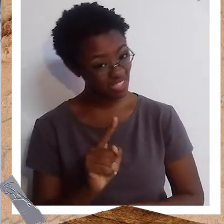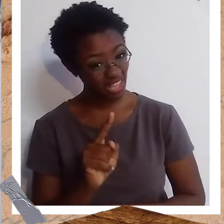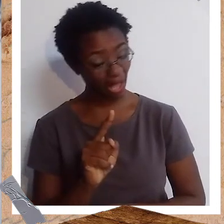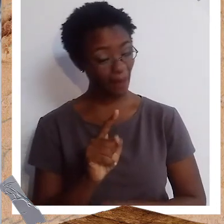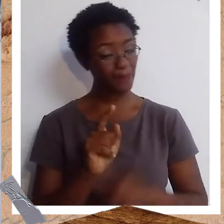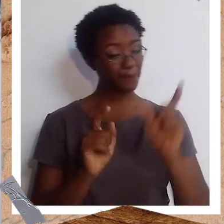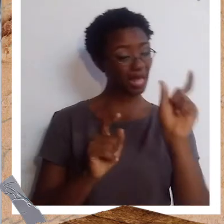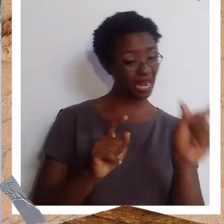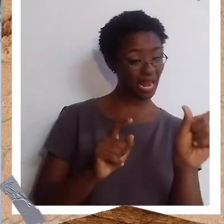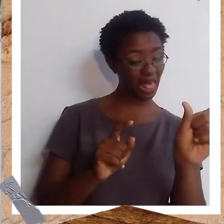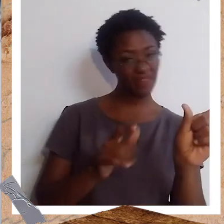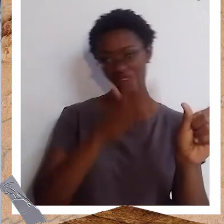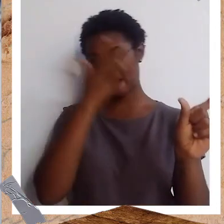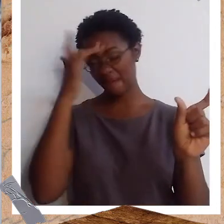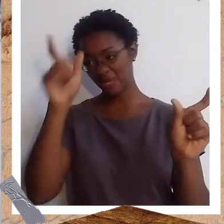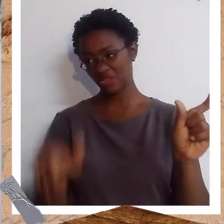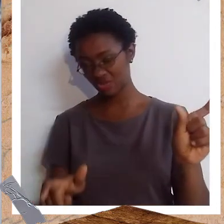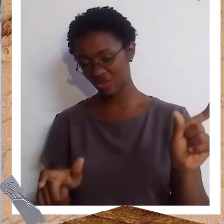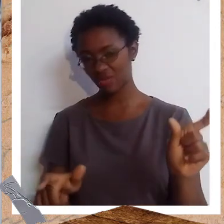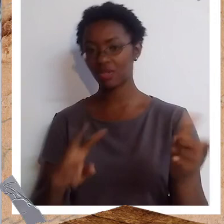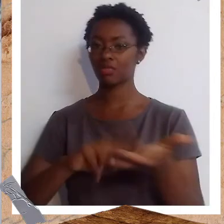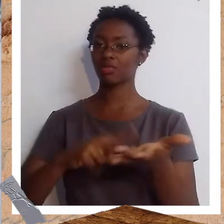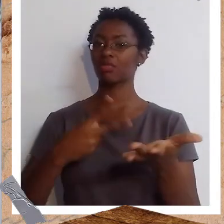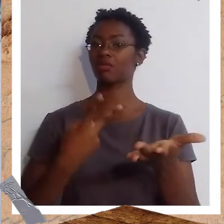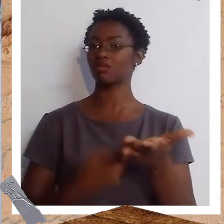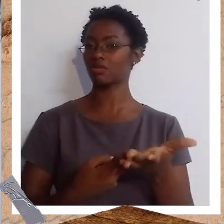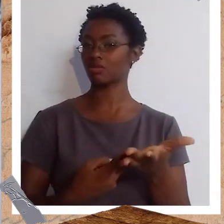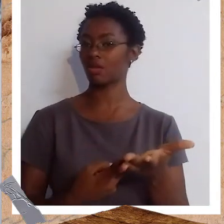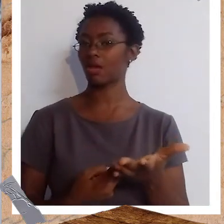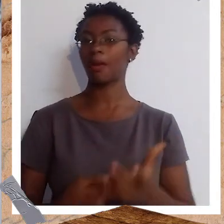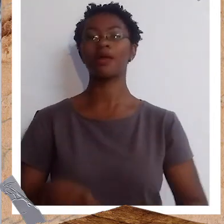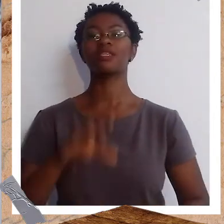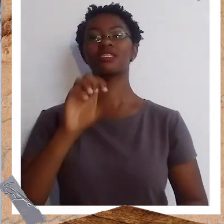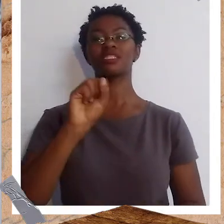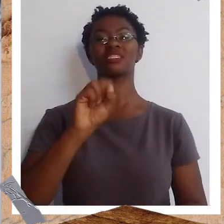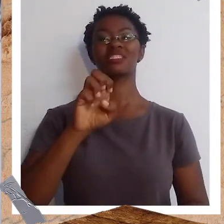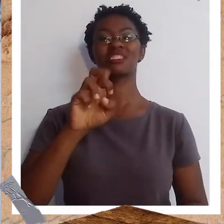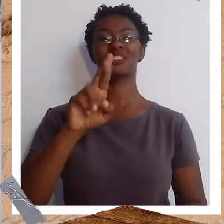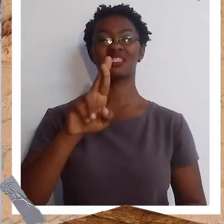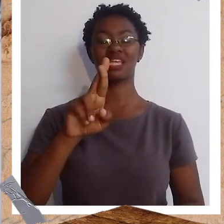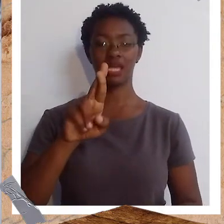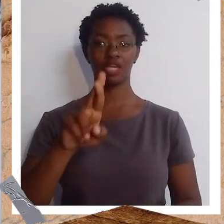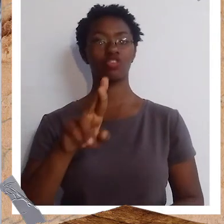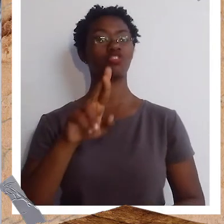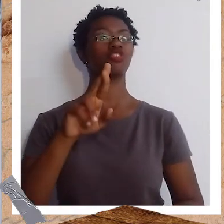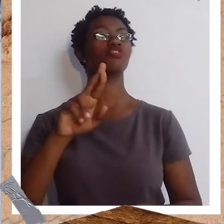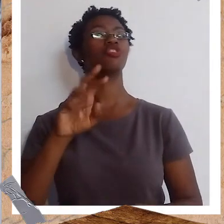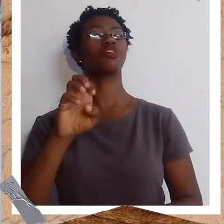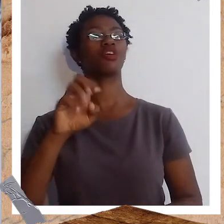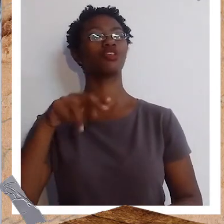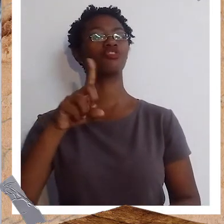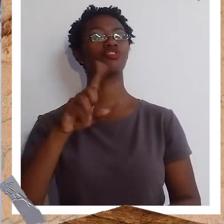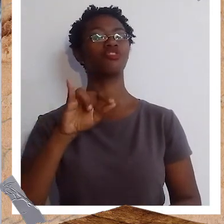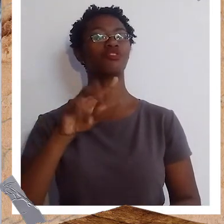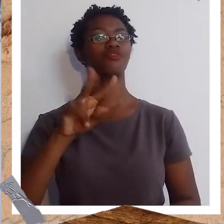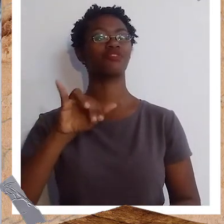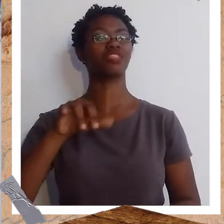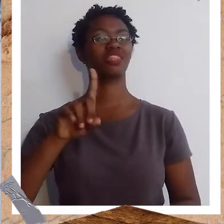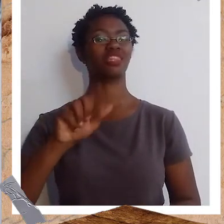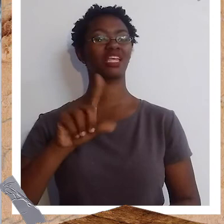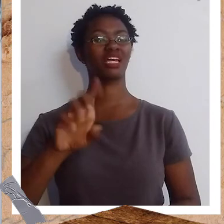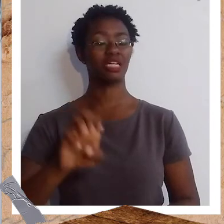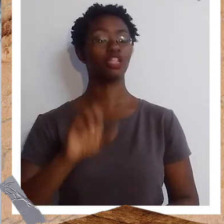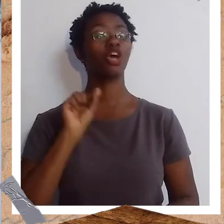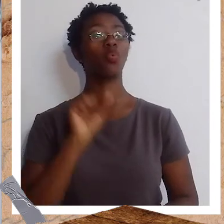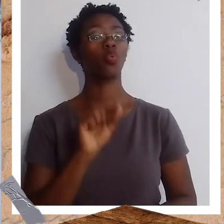serendipity, que pode ser traduzida como serendipidade, é aquilo que acontece ou é descoberto por acaso,